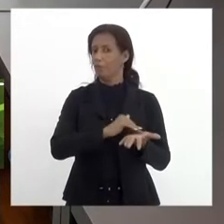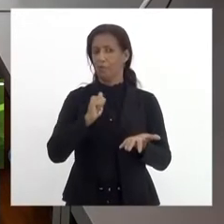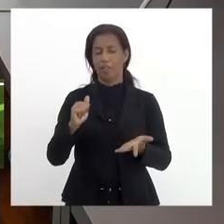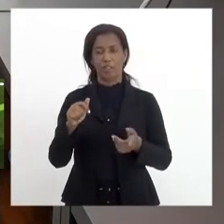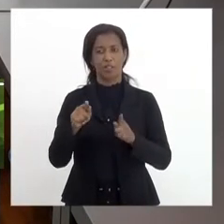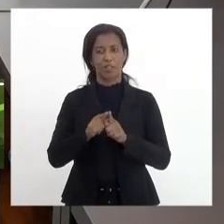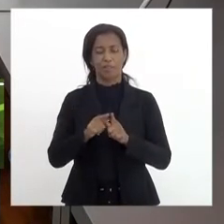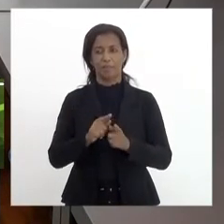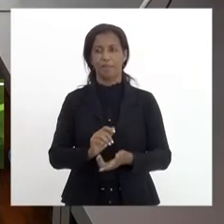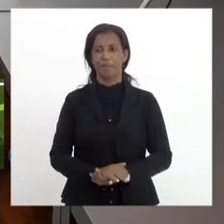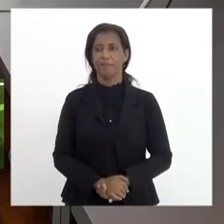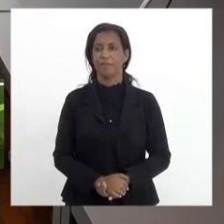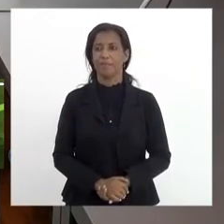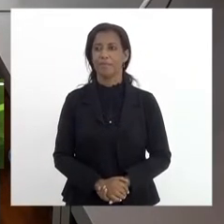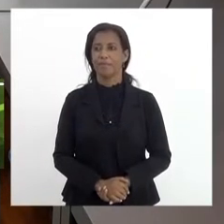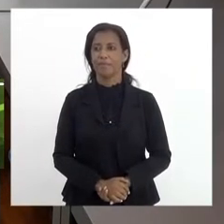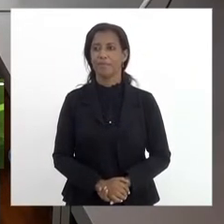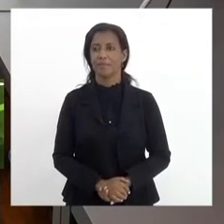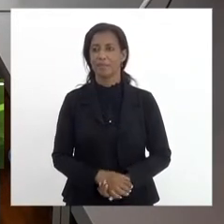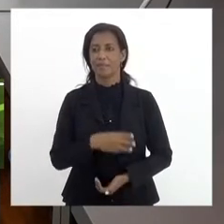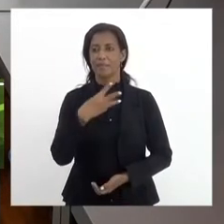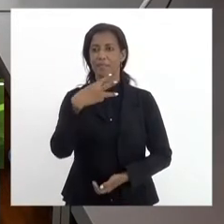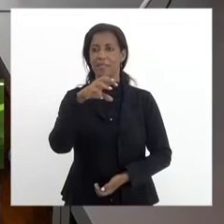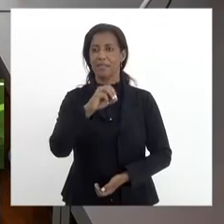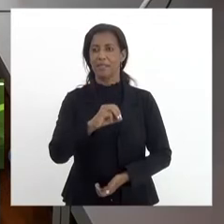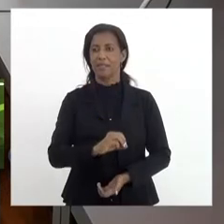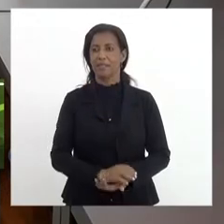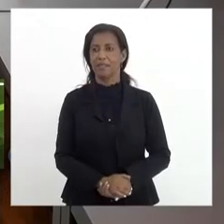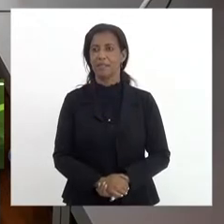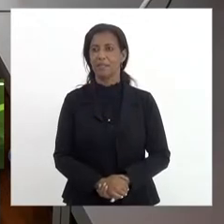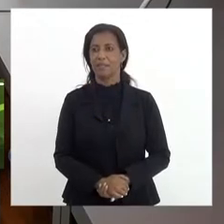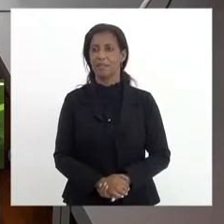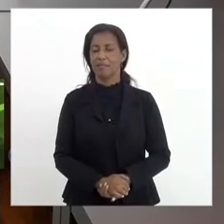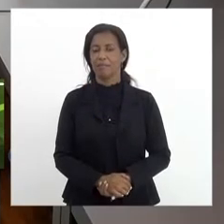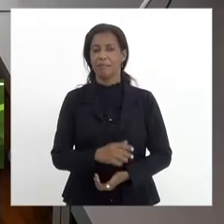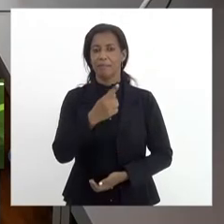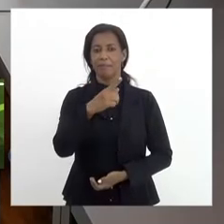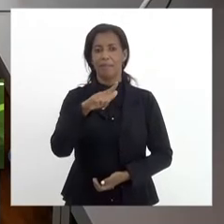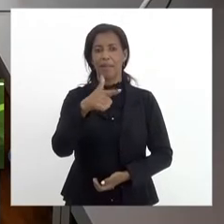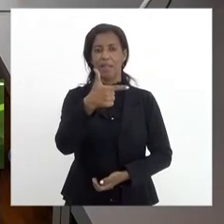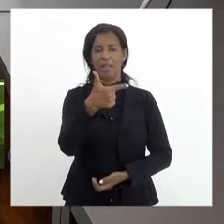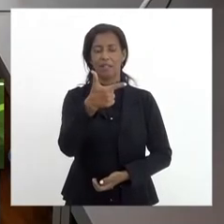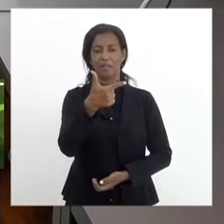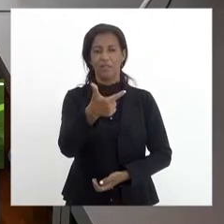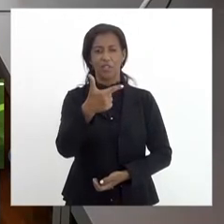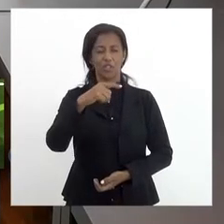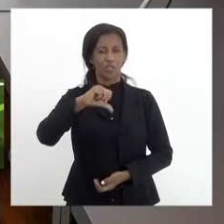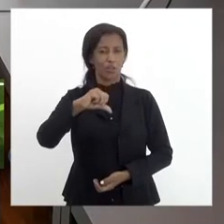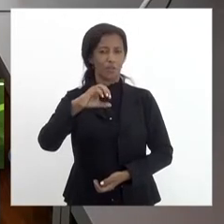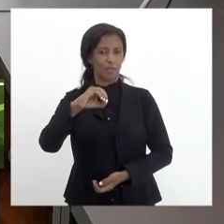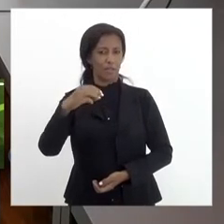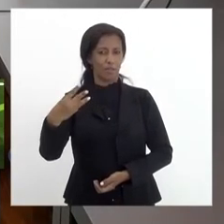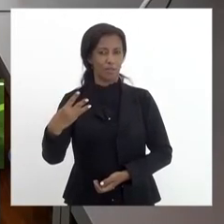semana que vem. É, mesmo tempo. 30. Projeto de lei 2903 de 20, autoria do deputado Marcelo